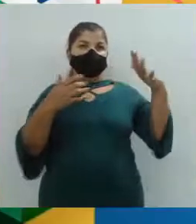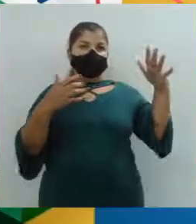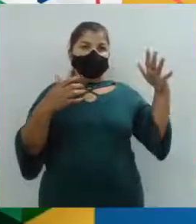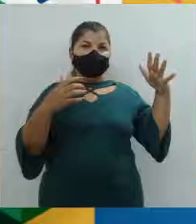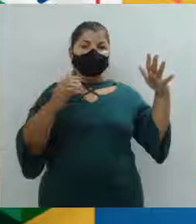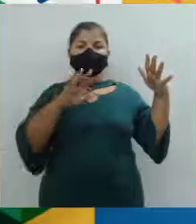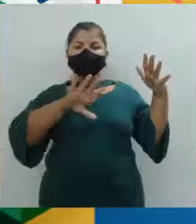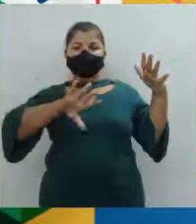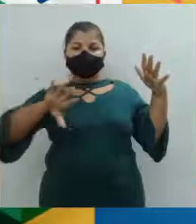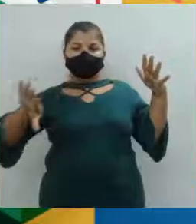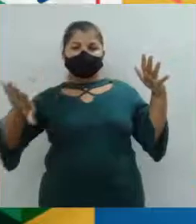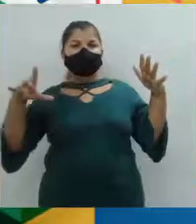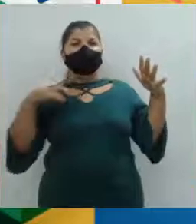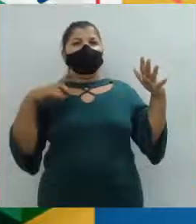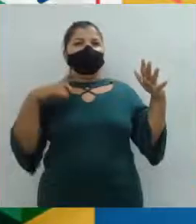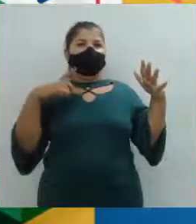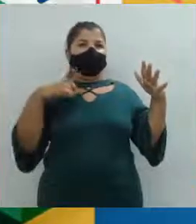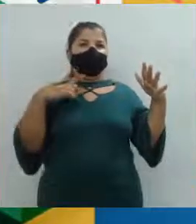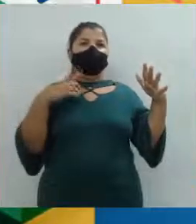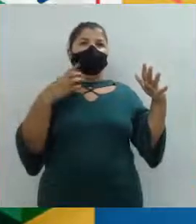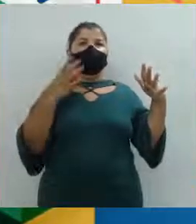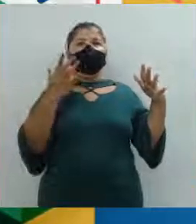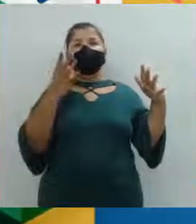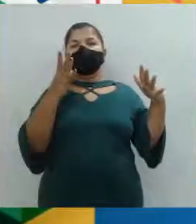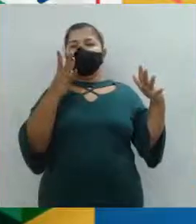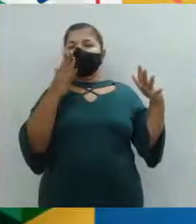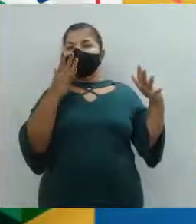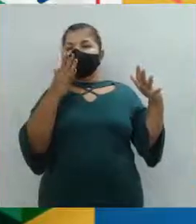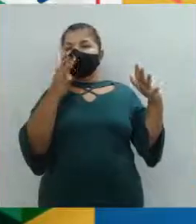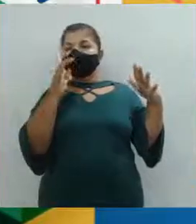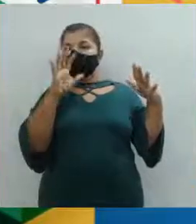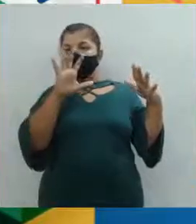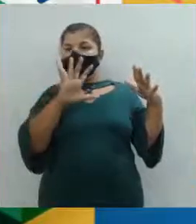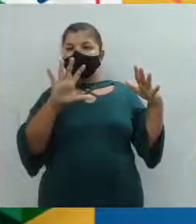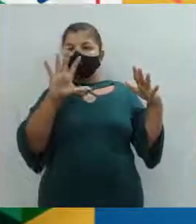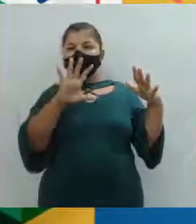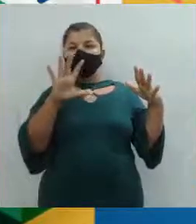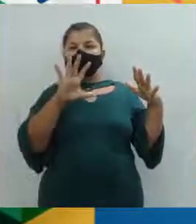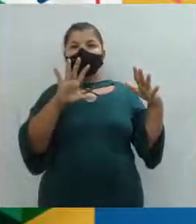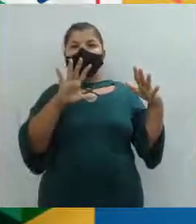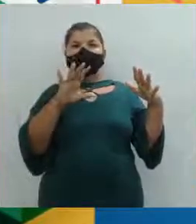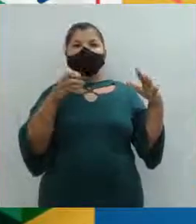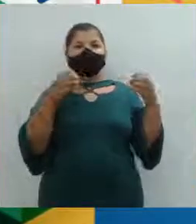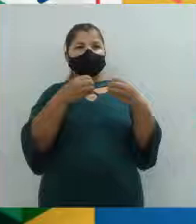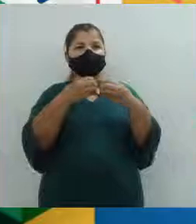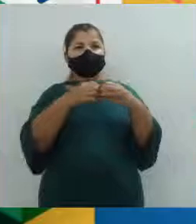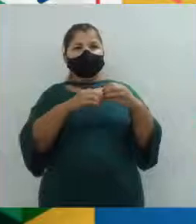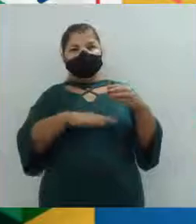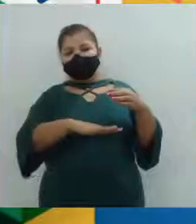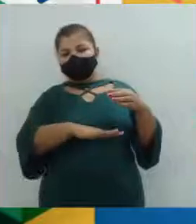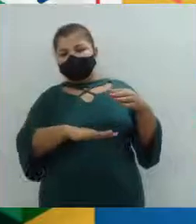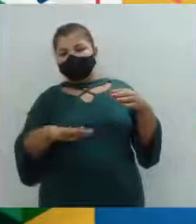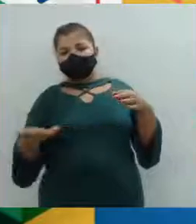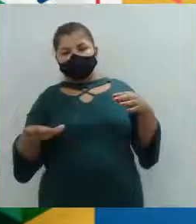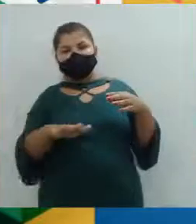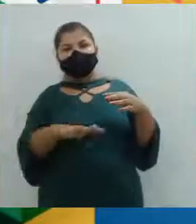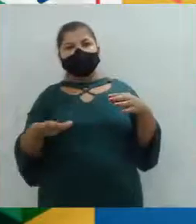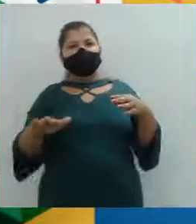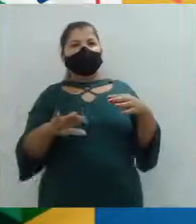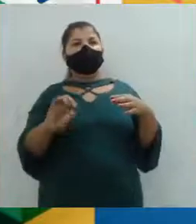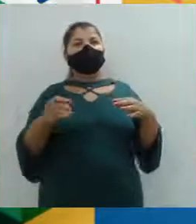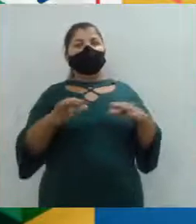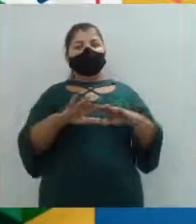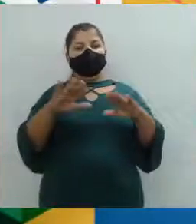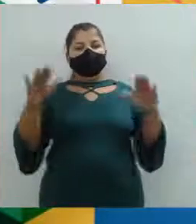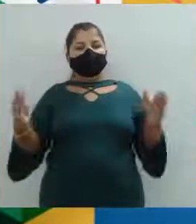pouco afastado a gente vê o meu tom, mais um pouco perto do plano do chão ou da mesa que